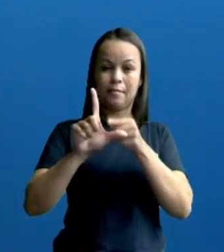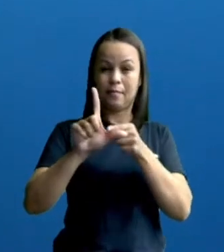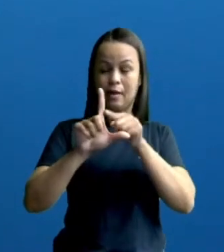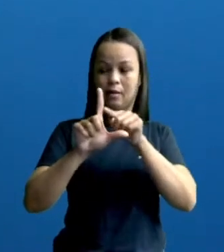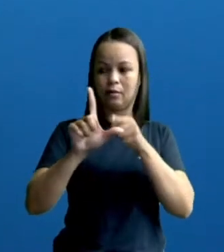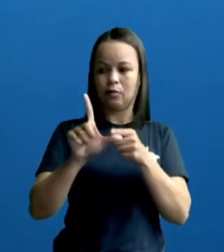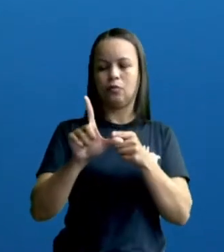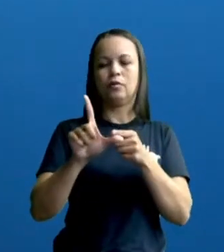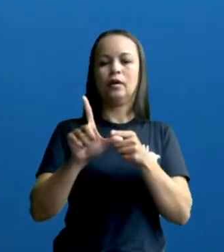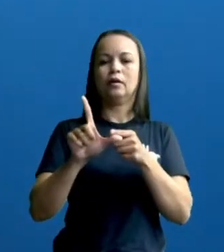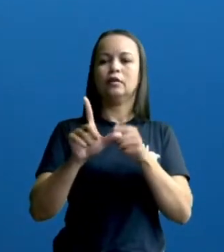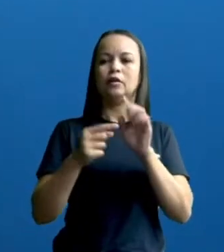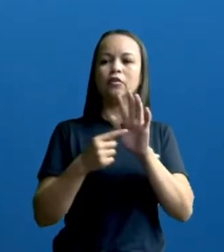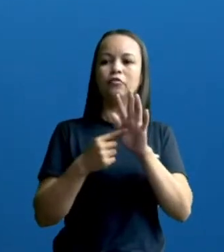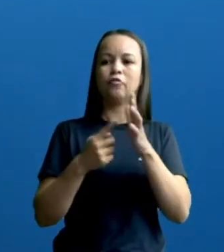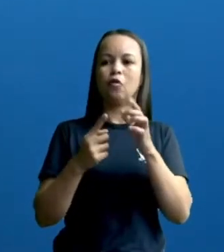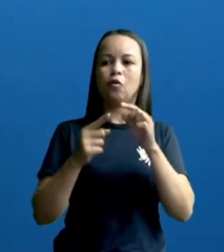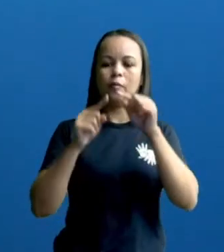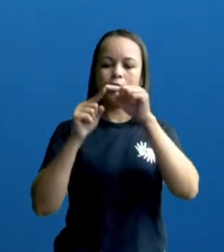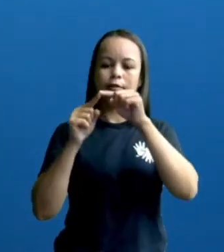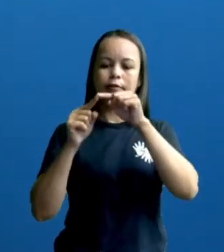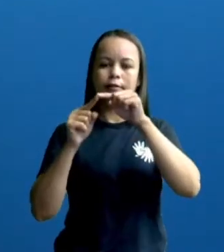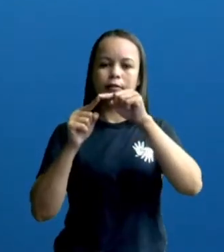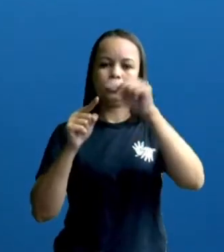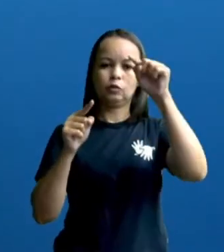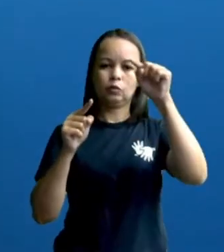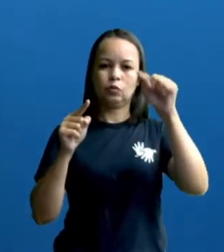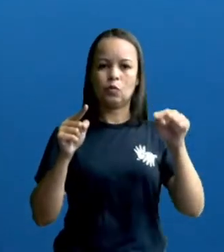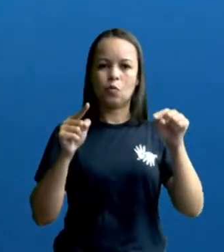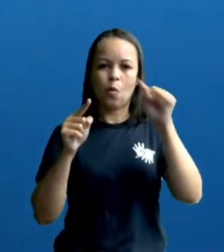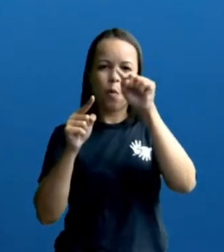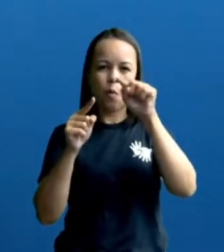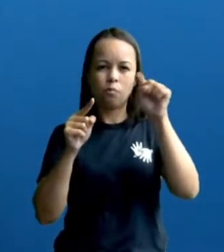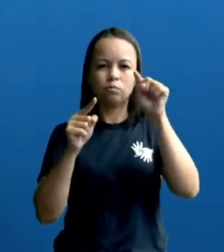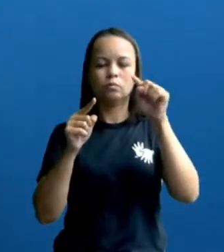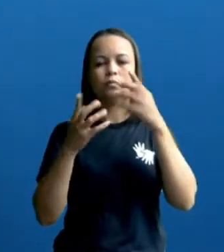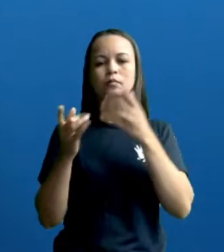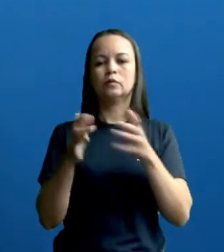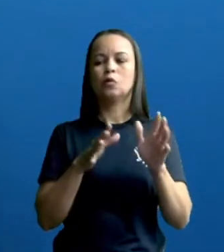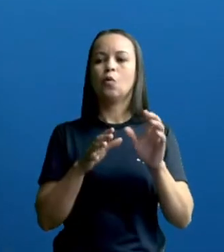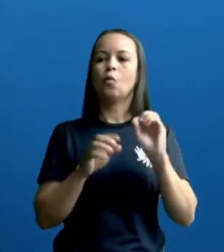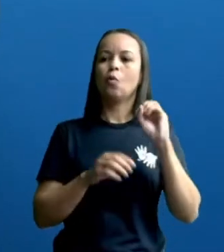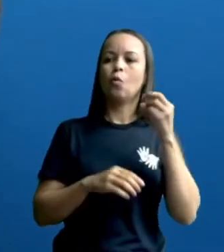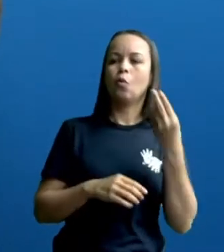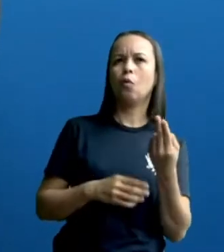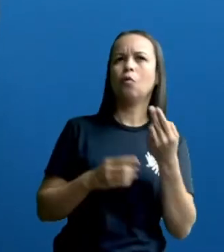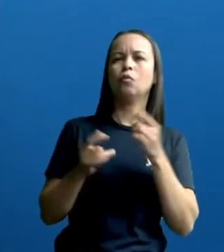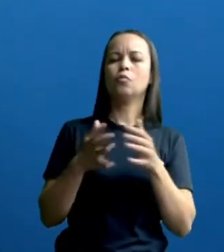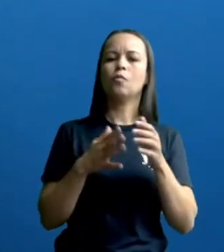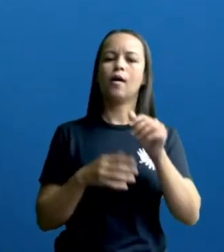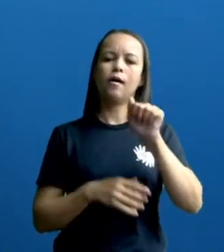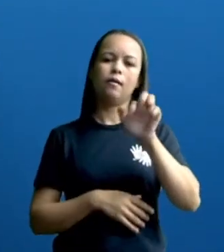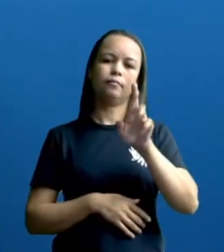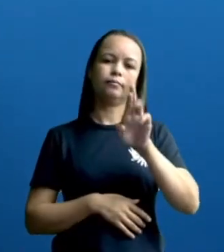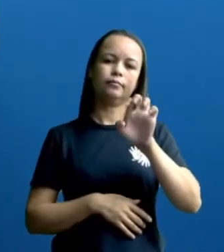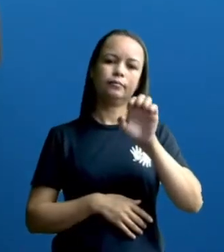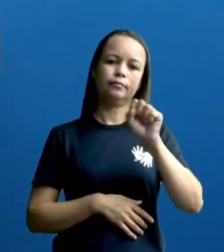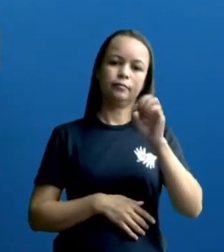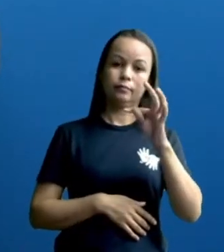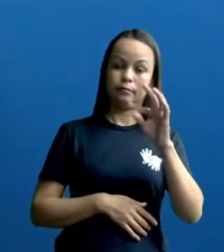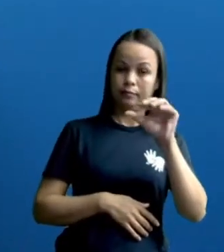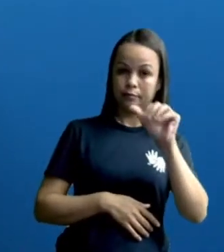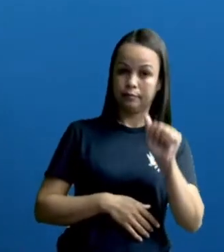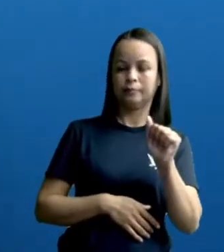que forma entre um segmento e outro, ou uma aresta